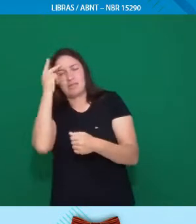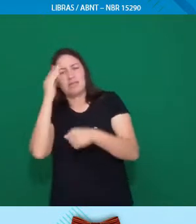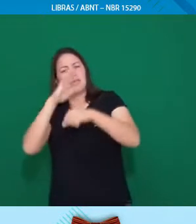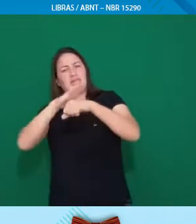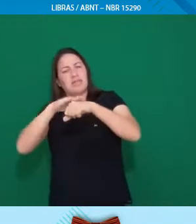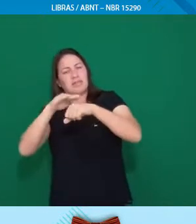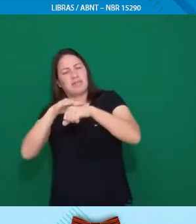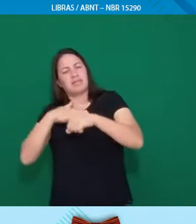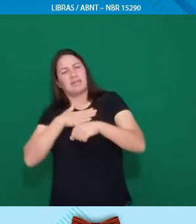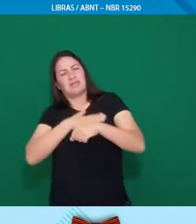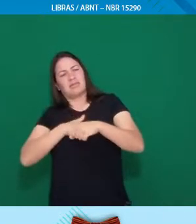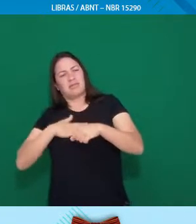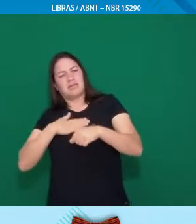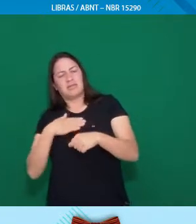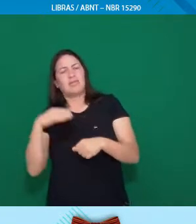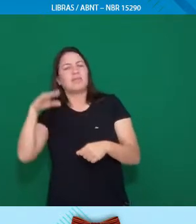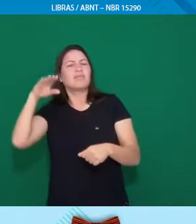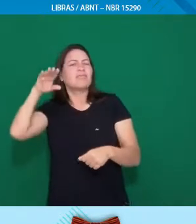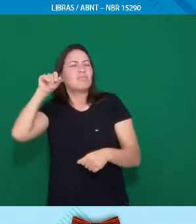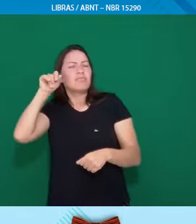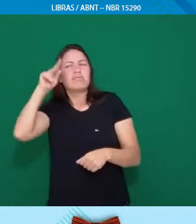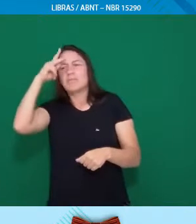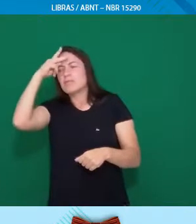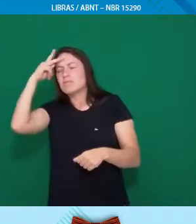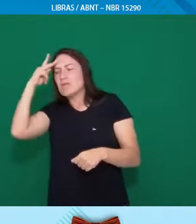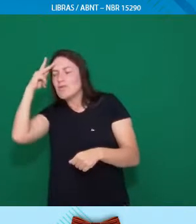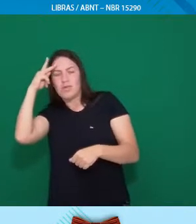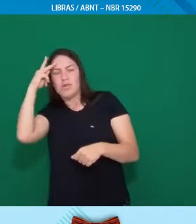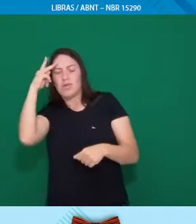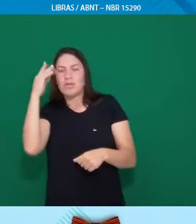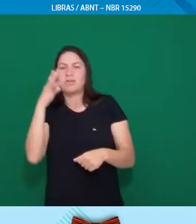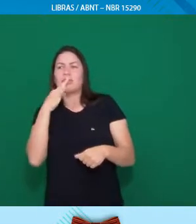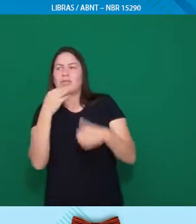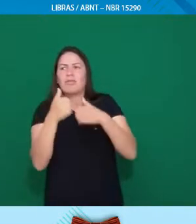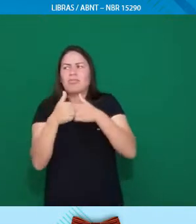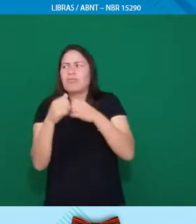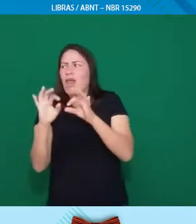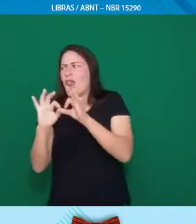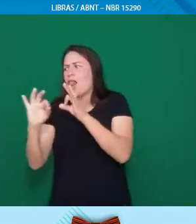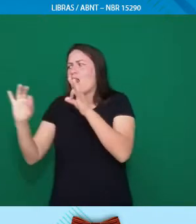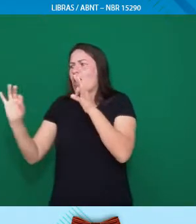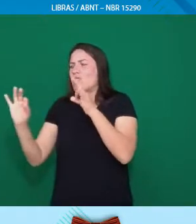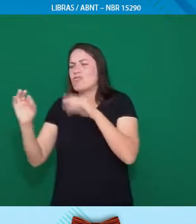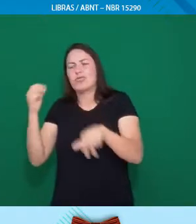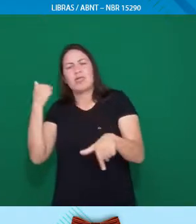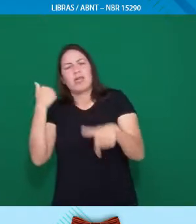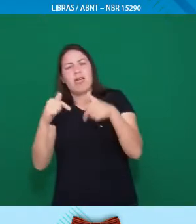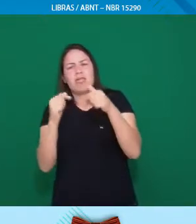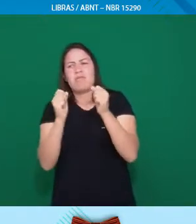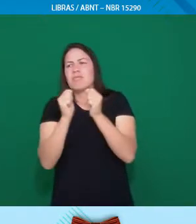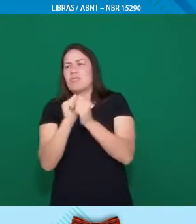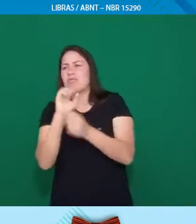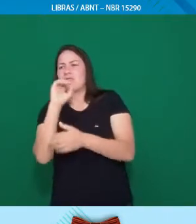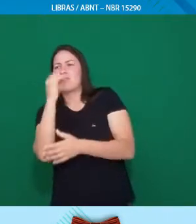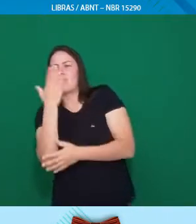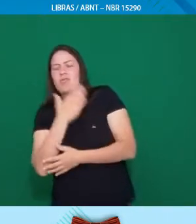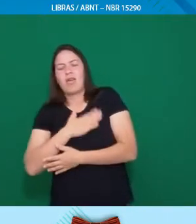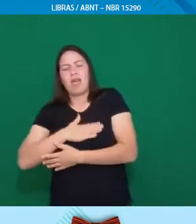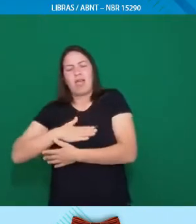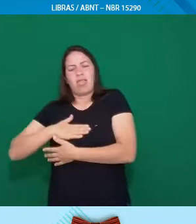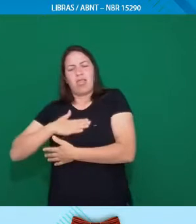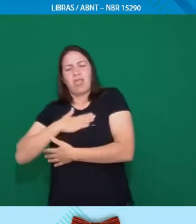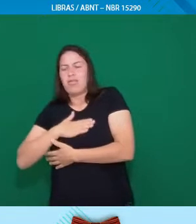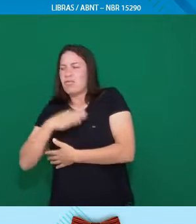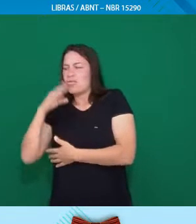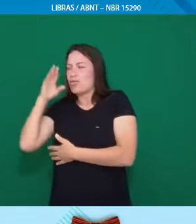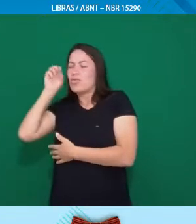Maria tão gostoso quando a gente ouvi de outras pessoas que muitas vezes não é próximo a gente do trabalho que a gente realiza Como